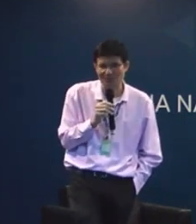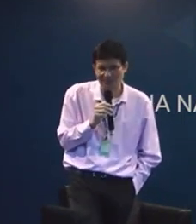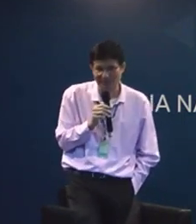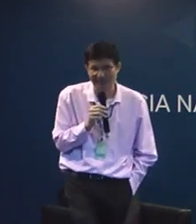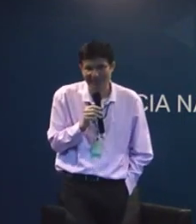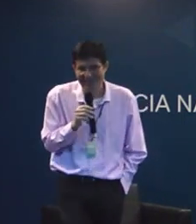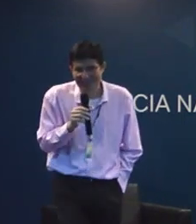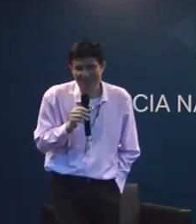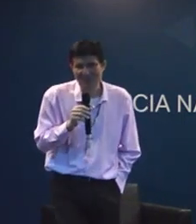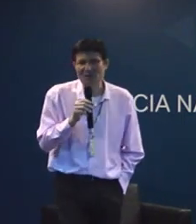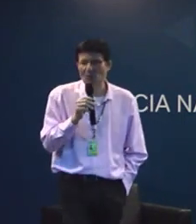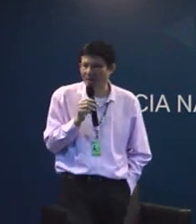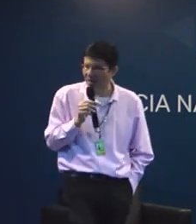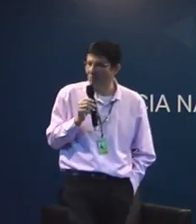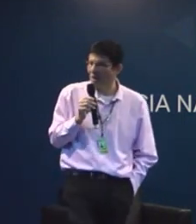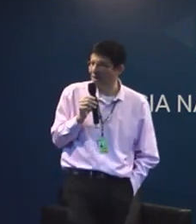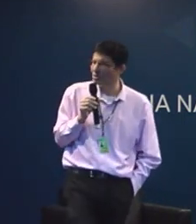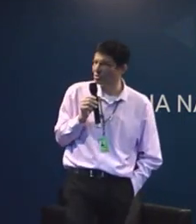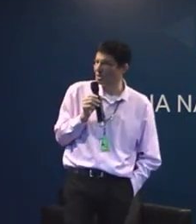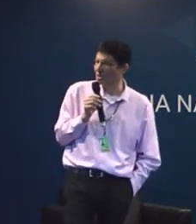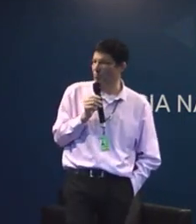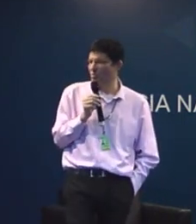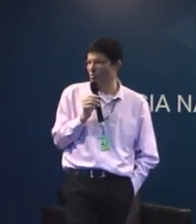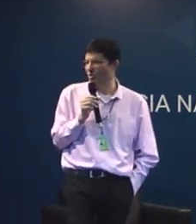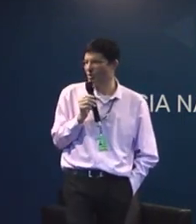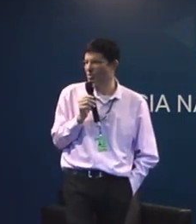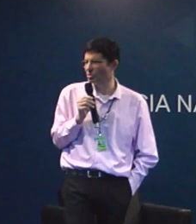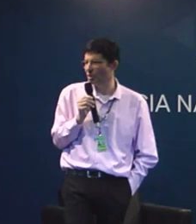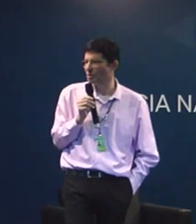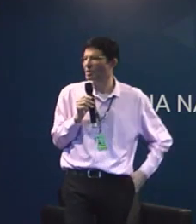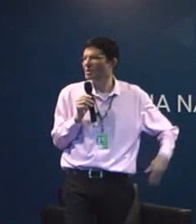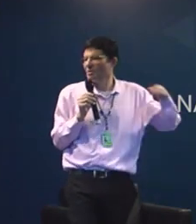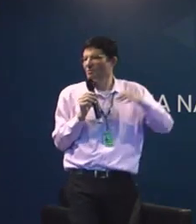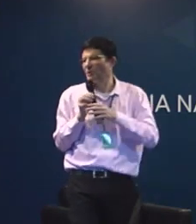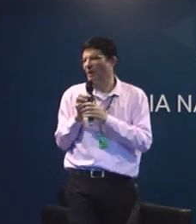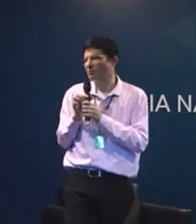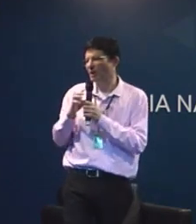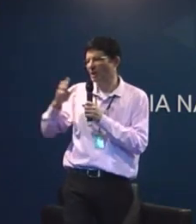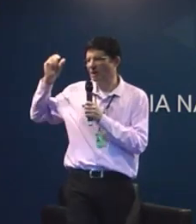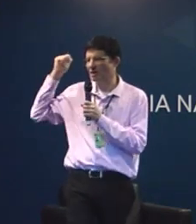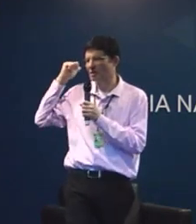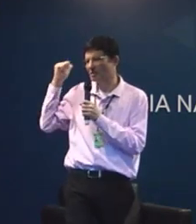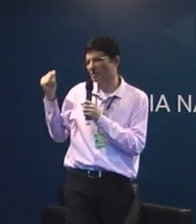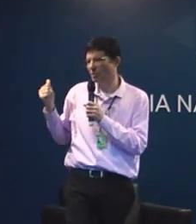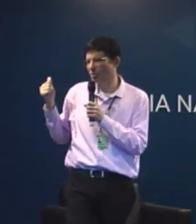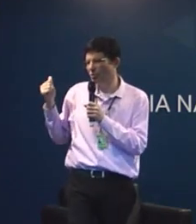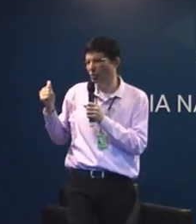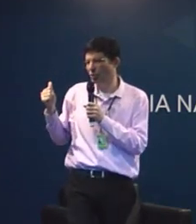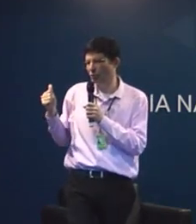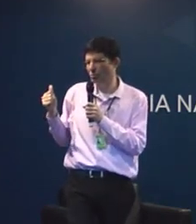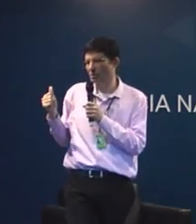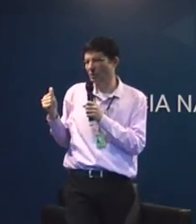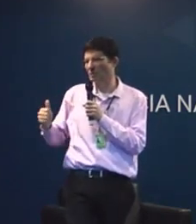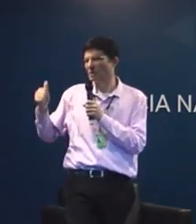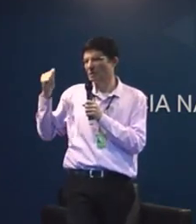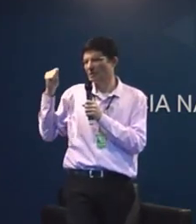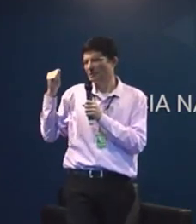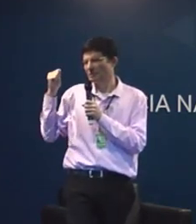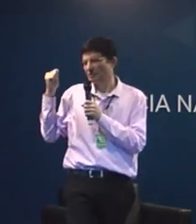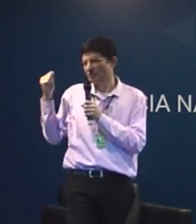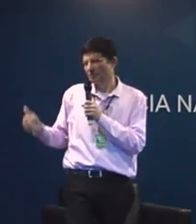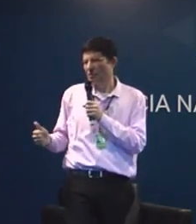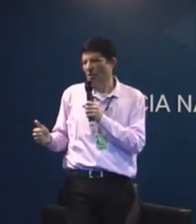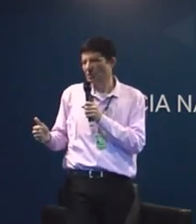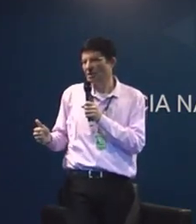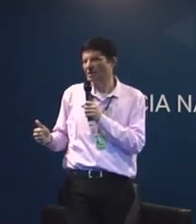tá? Mas eu quero mais de 200 pessoas no auditório para falar do novo manual